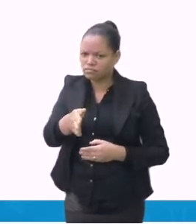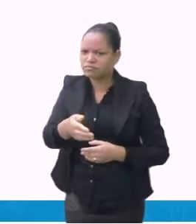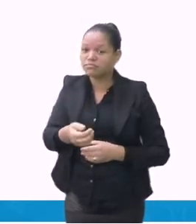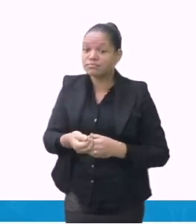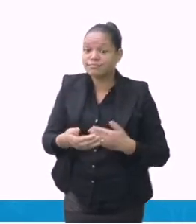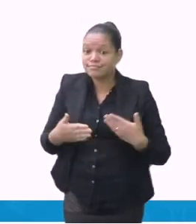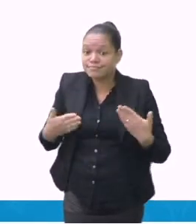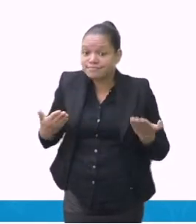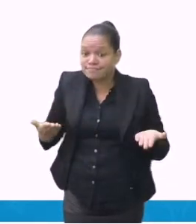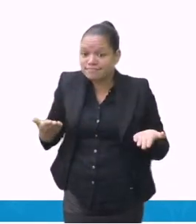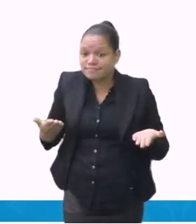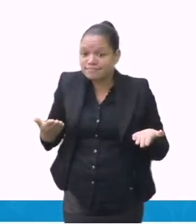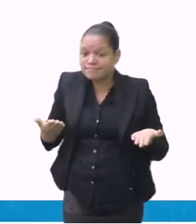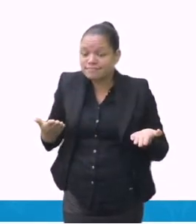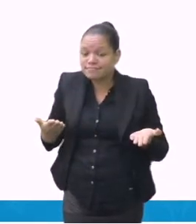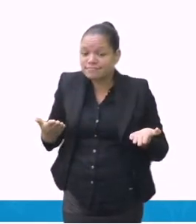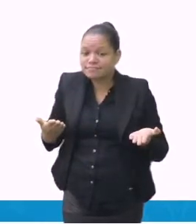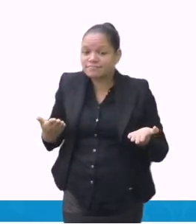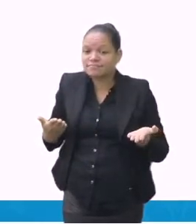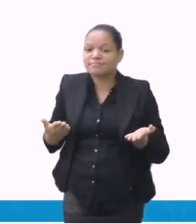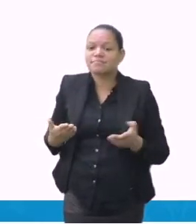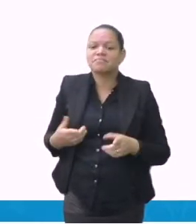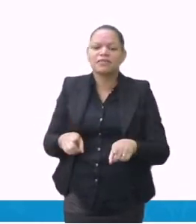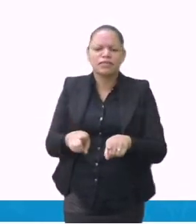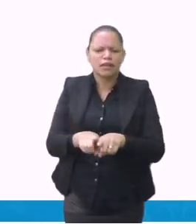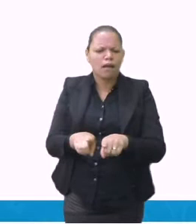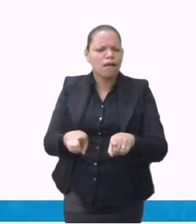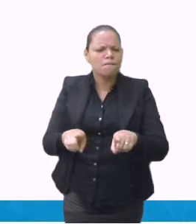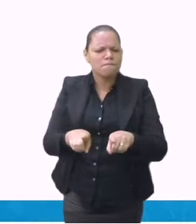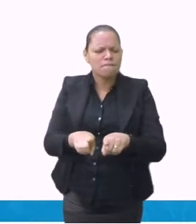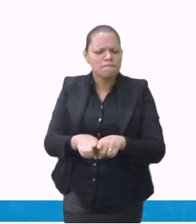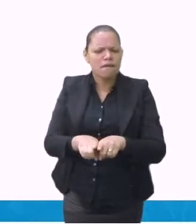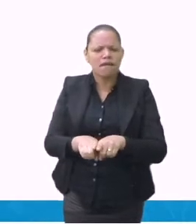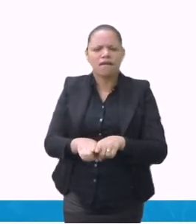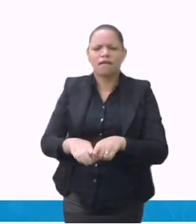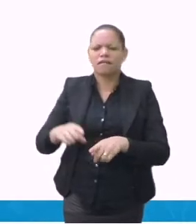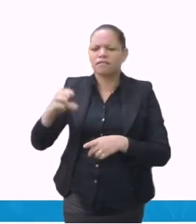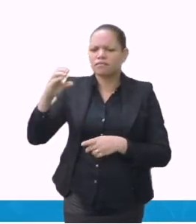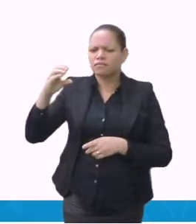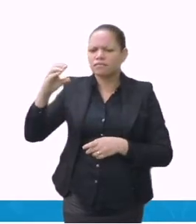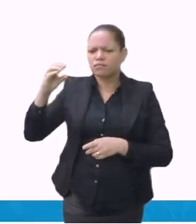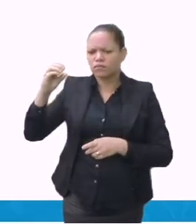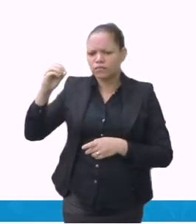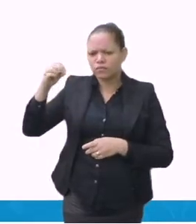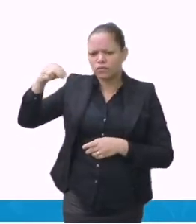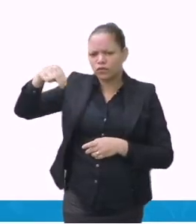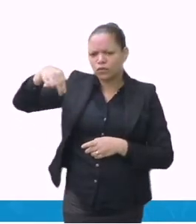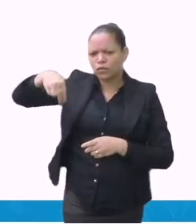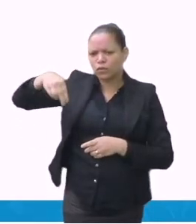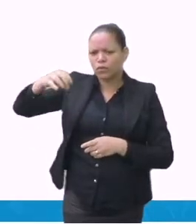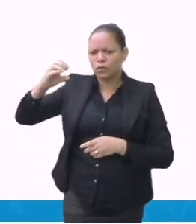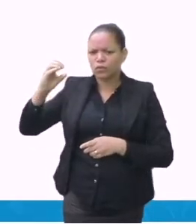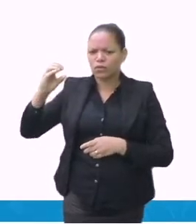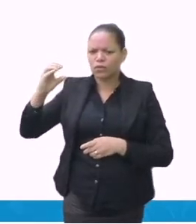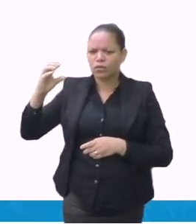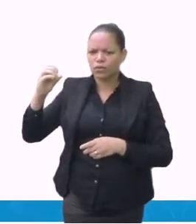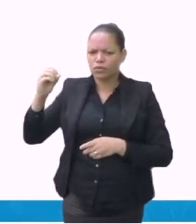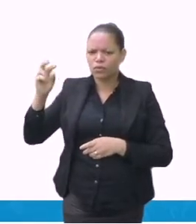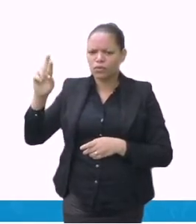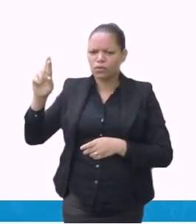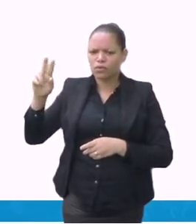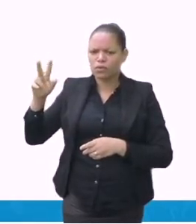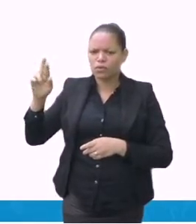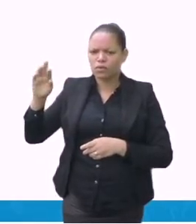Elas são concorrentes. A mesma coisa do anterior, elas passam uma na outra, ok? Elas têm